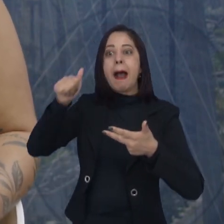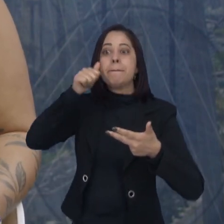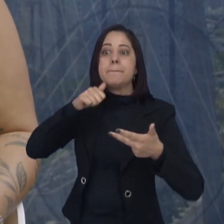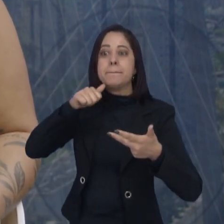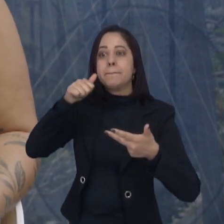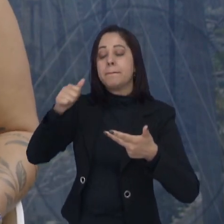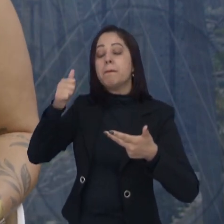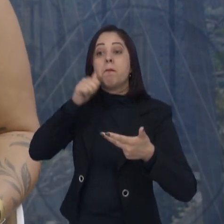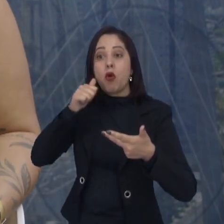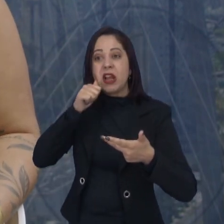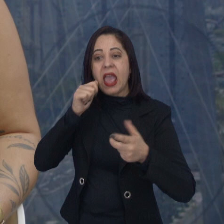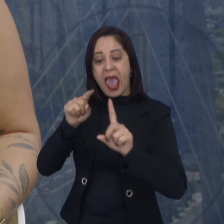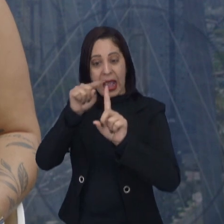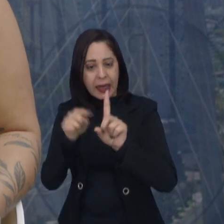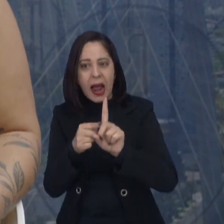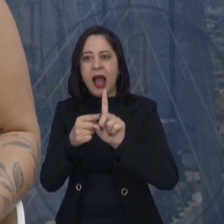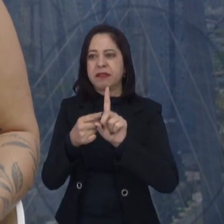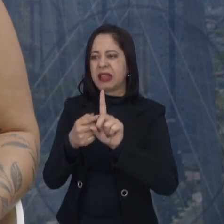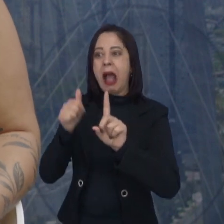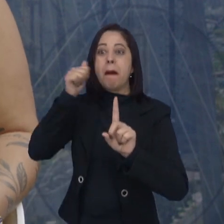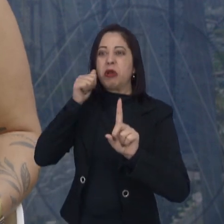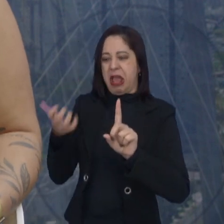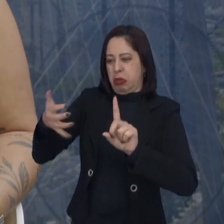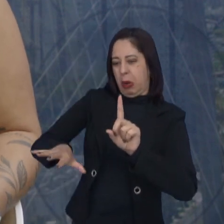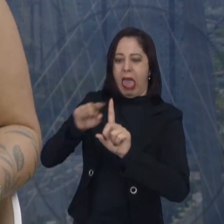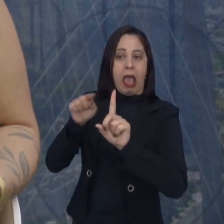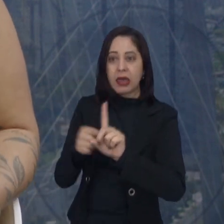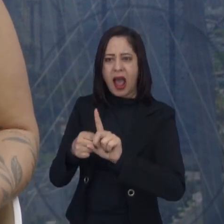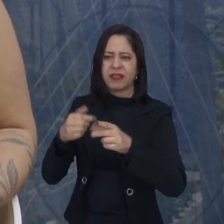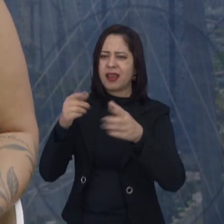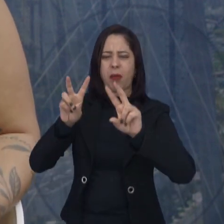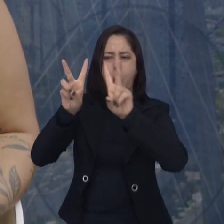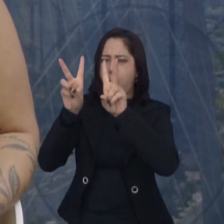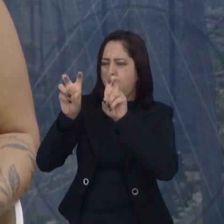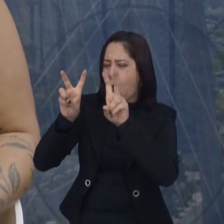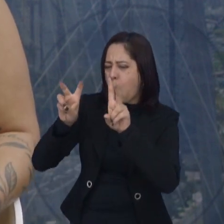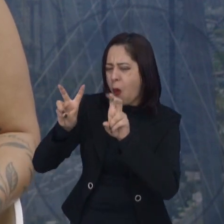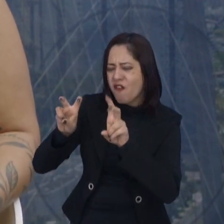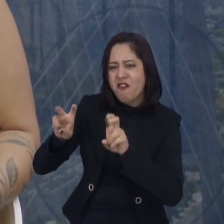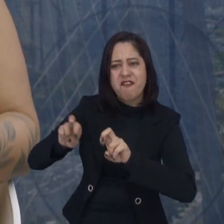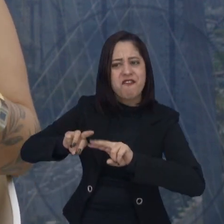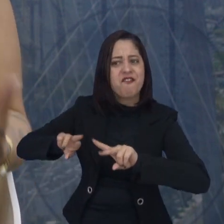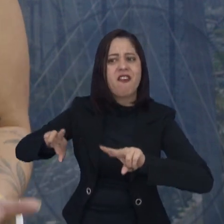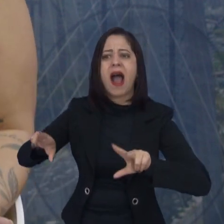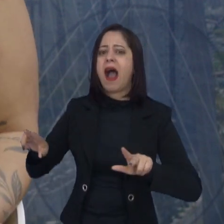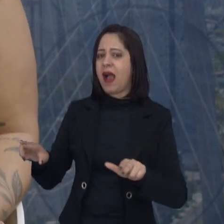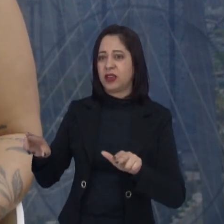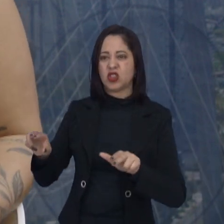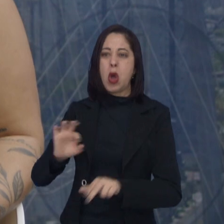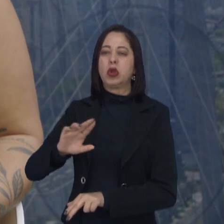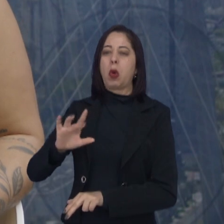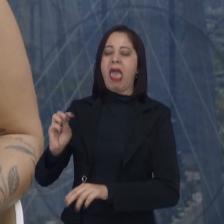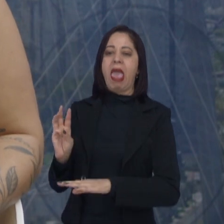isso, né, sobre o fato ainda de não ter engravidado. Então a gente tem perfis que trazem pautas muito importantes e que não são só de moda como as